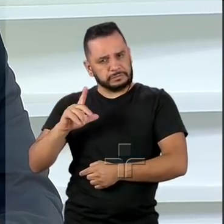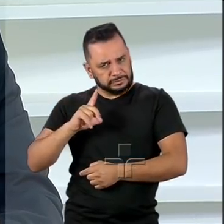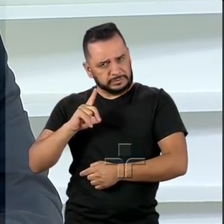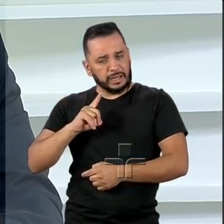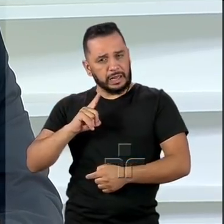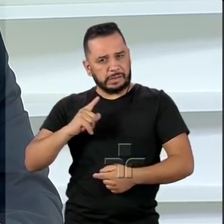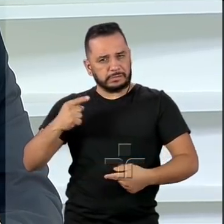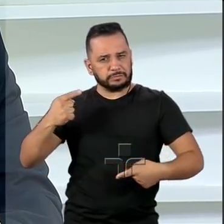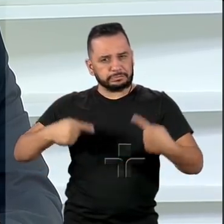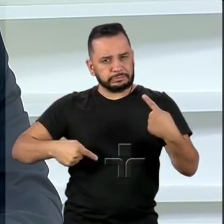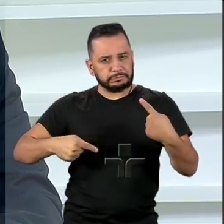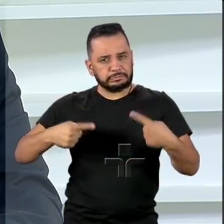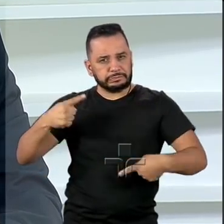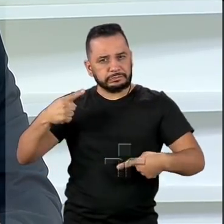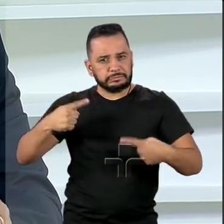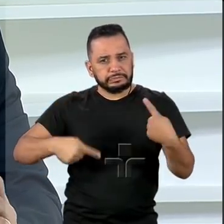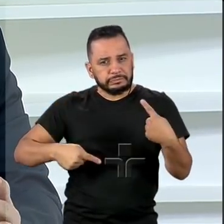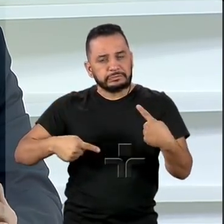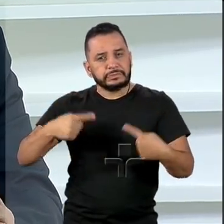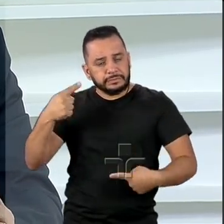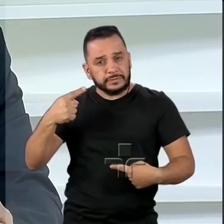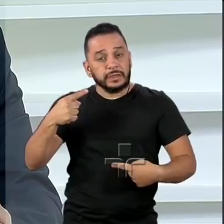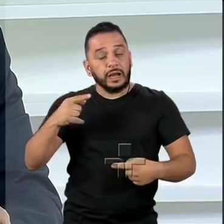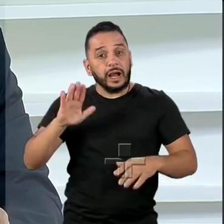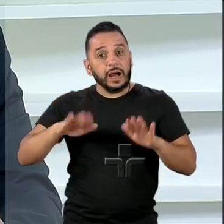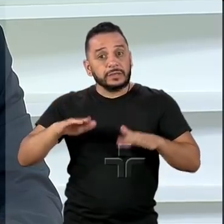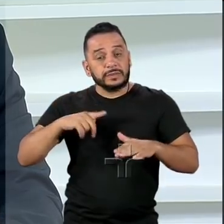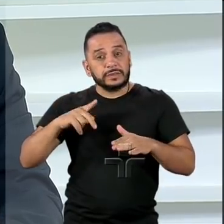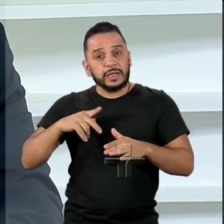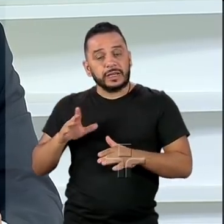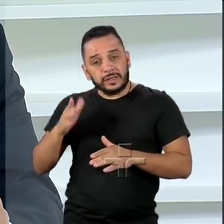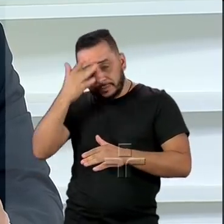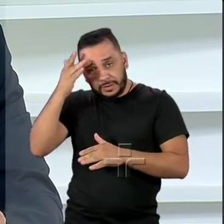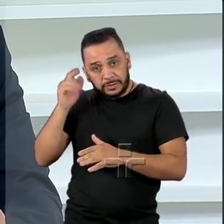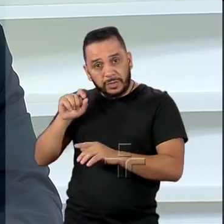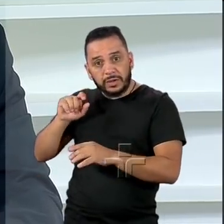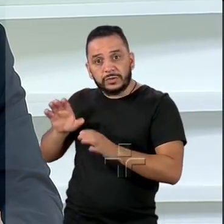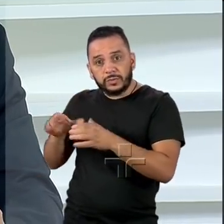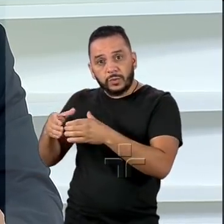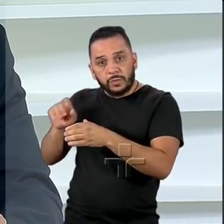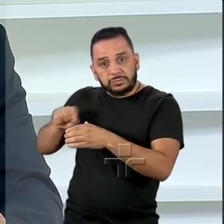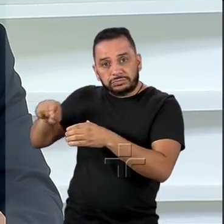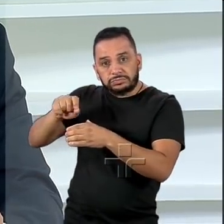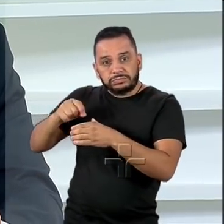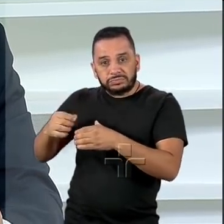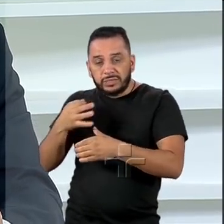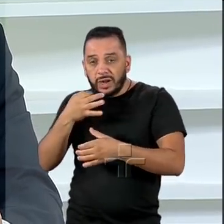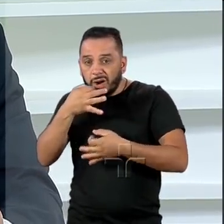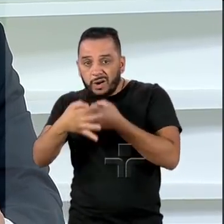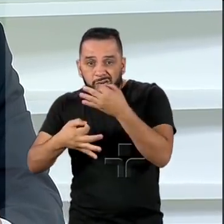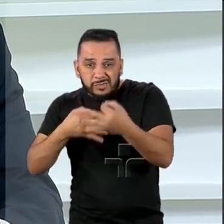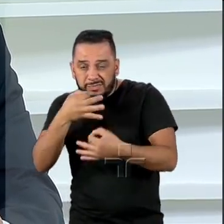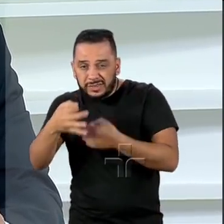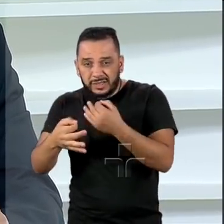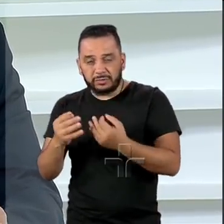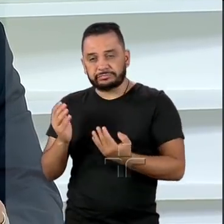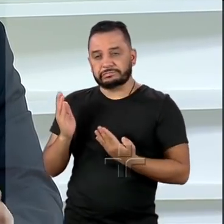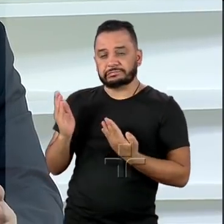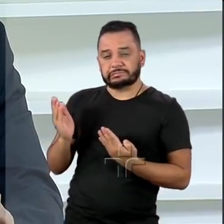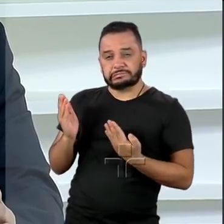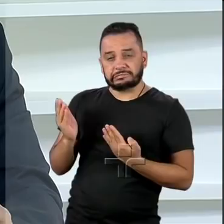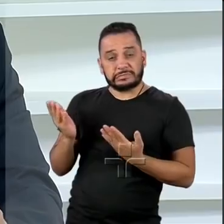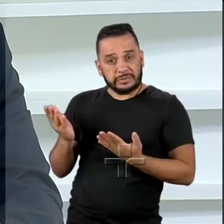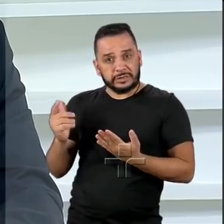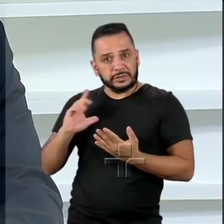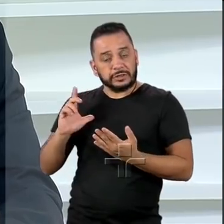polêmicas, além das declarações de integrantes da Corte que surpreendem, seja pelo tom ou pelo conteúdo.